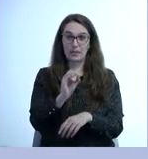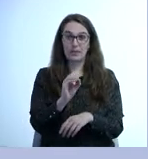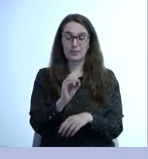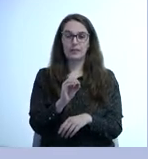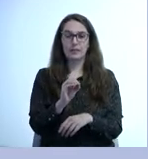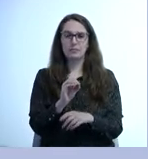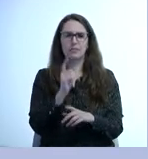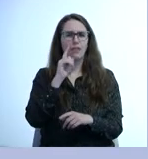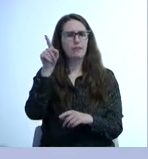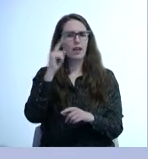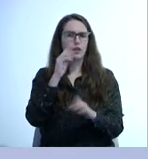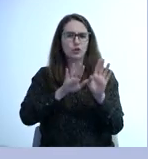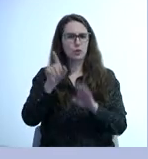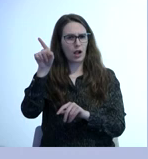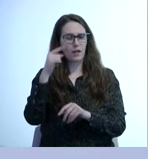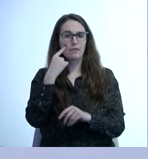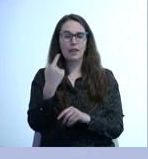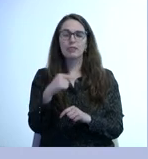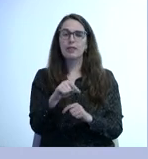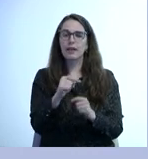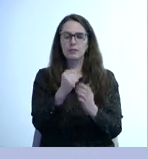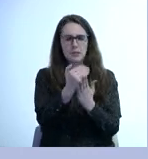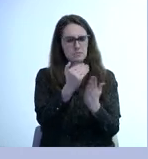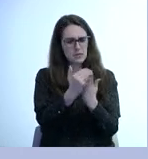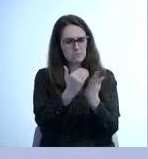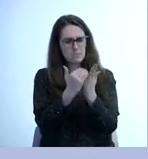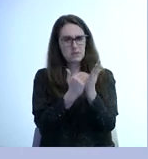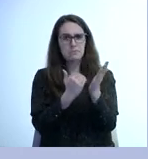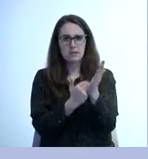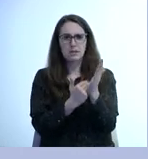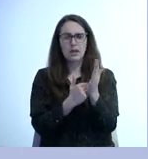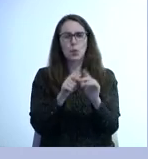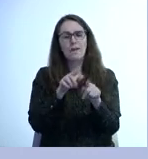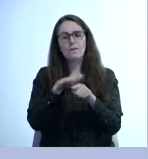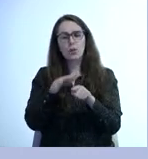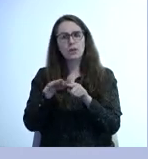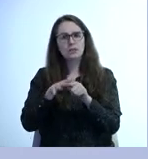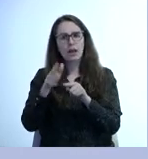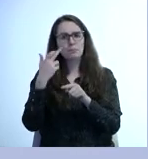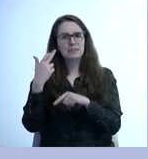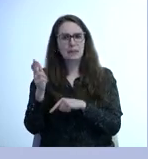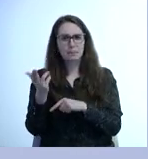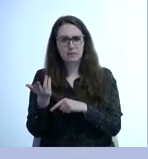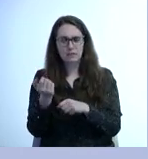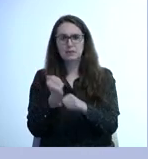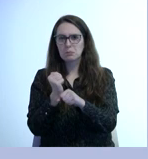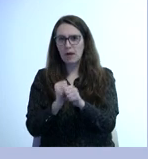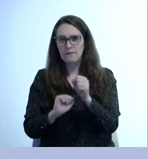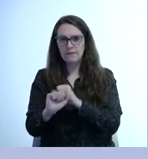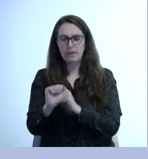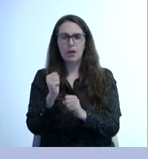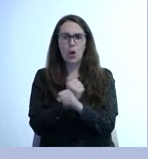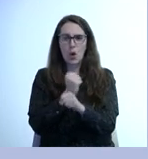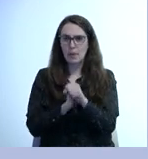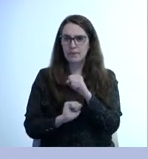própria exposição, há uma série de indícios que depois vão estando presentes ao longo de toda a obra de João Luís Carrilho da